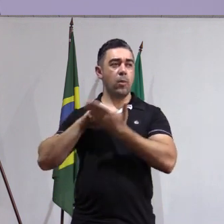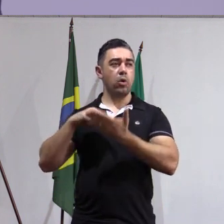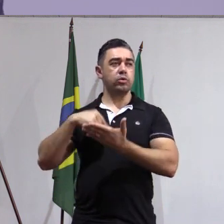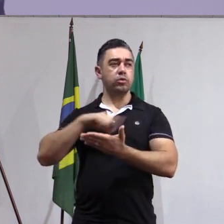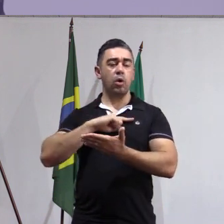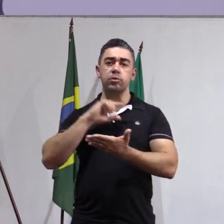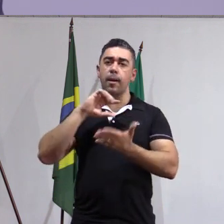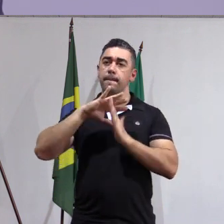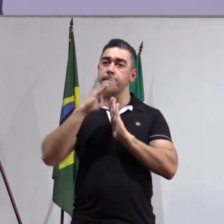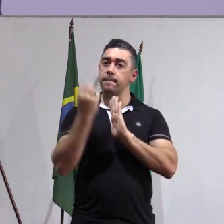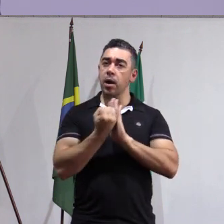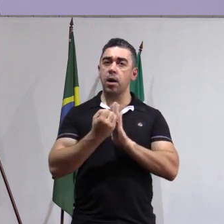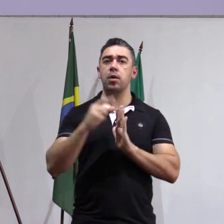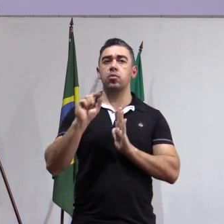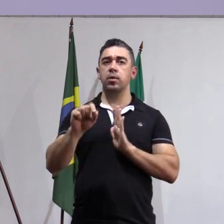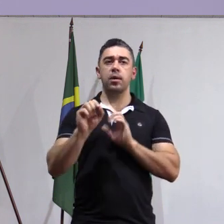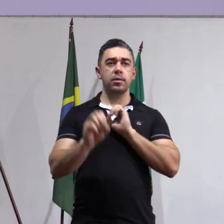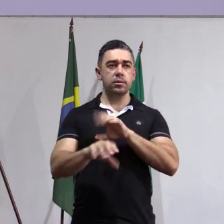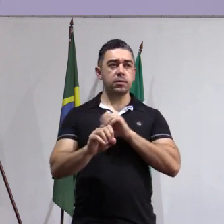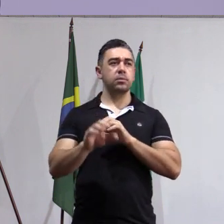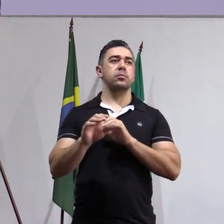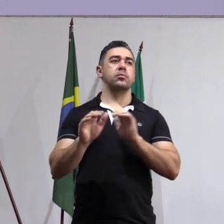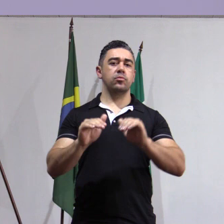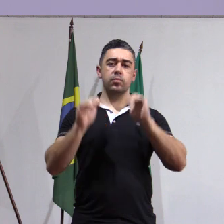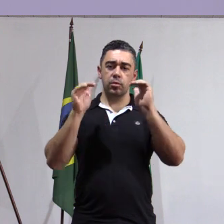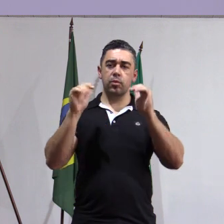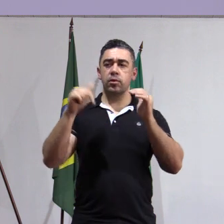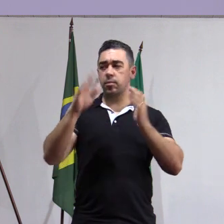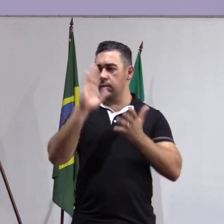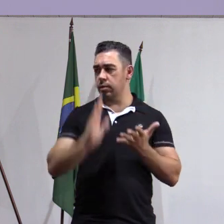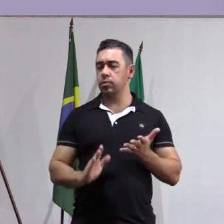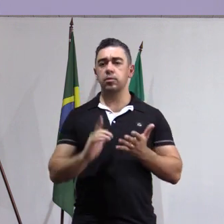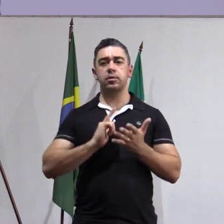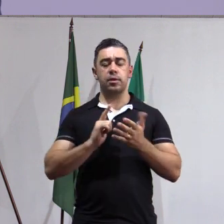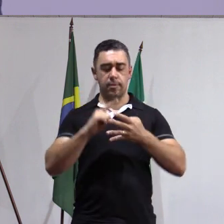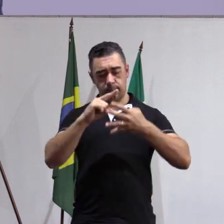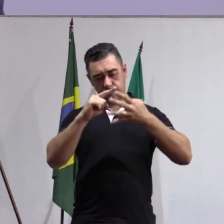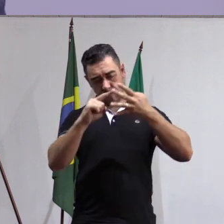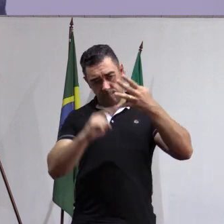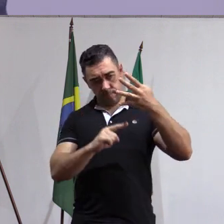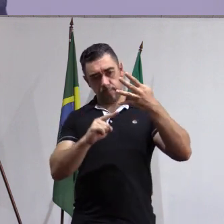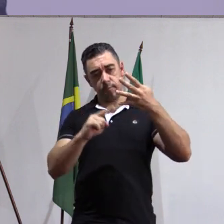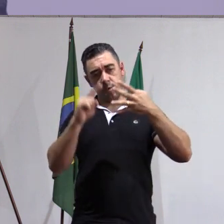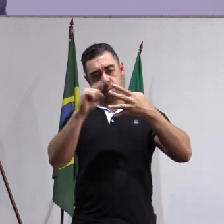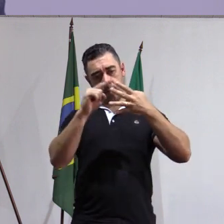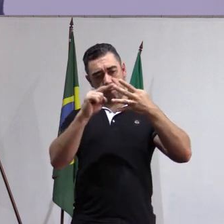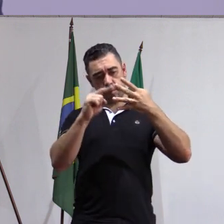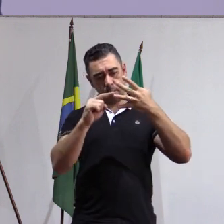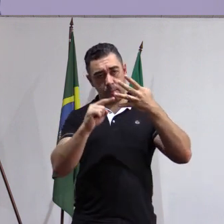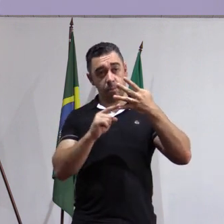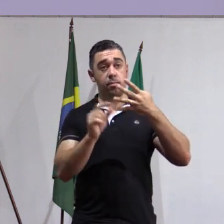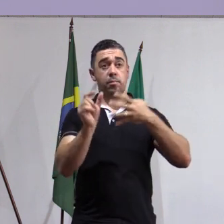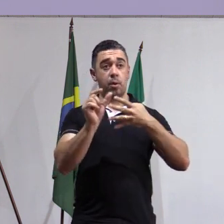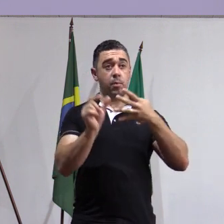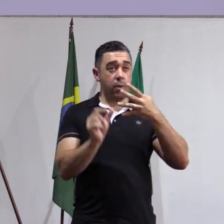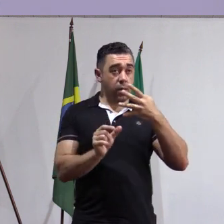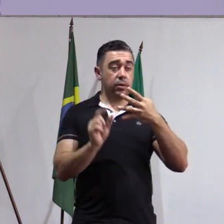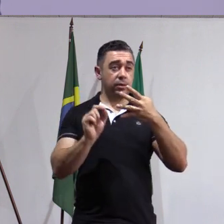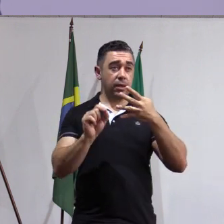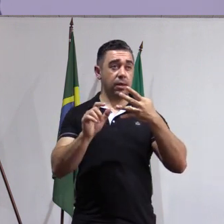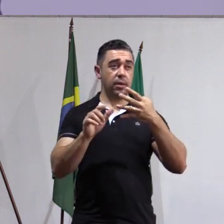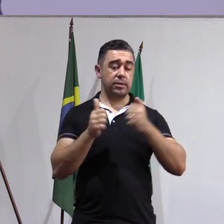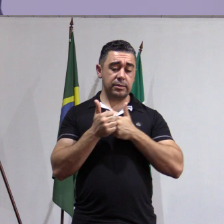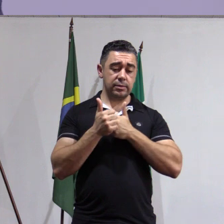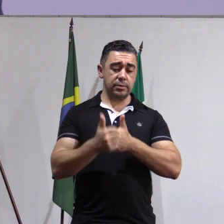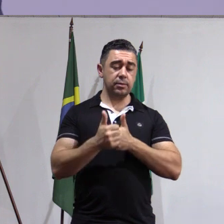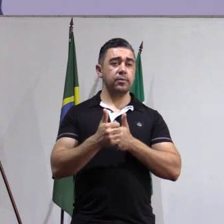da política educacional para o ensino superior no Brasil. E destaco, pelo menos, 4 macro-objetivos que norteiam a política educacional brasileira